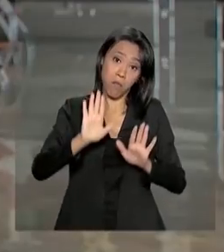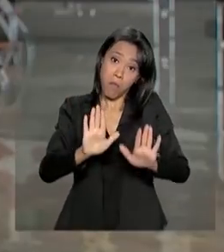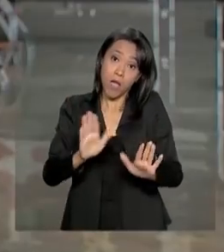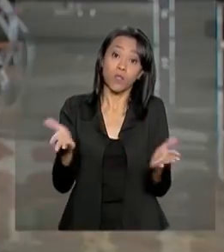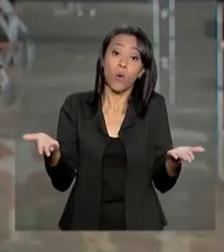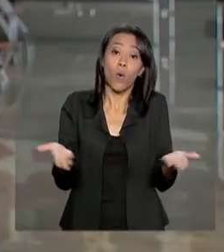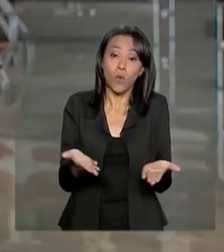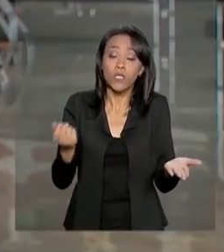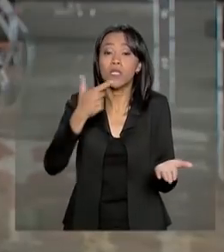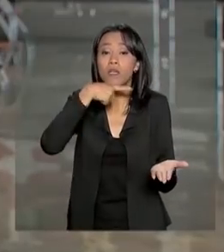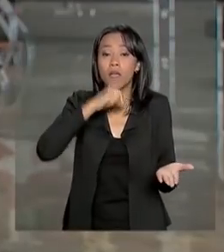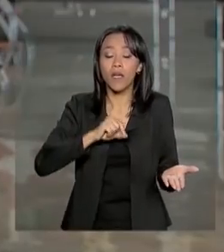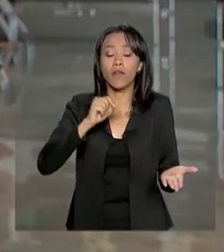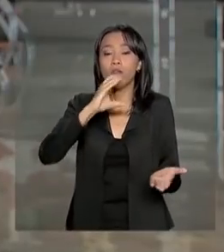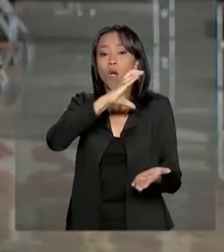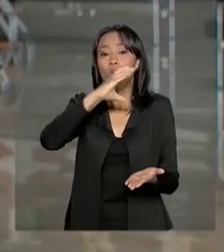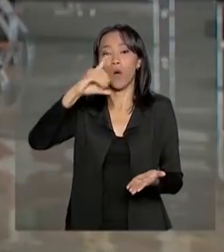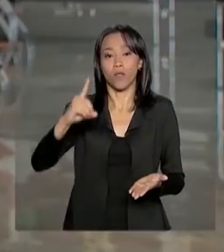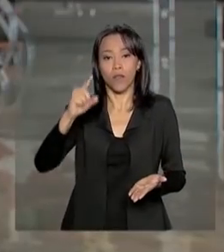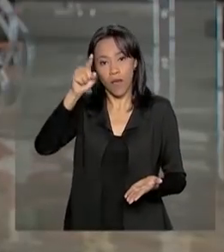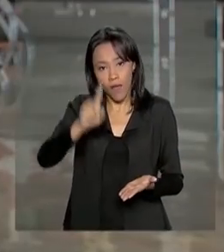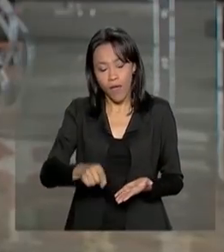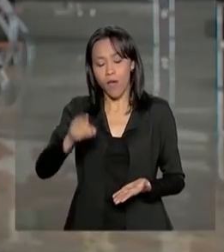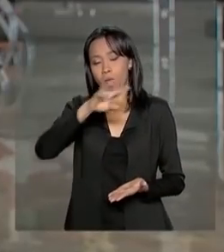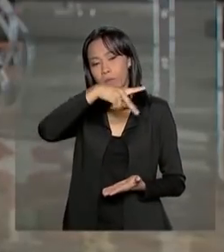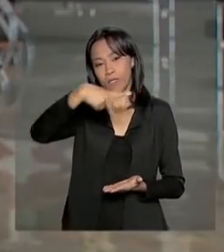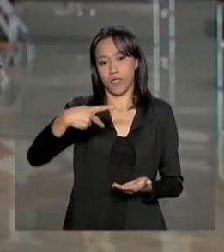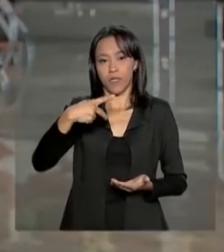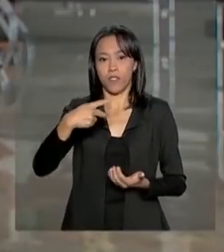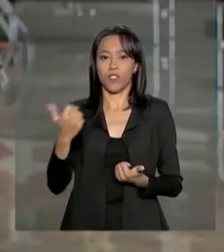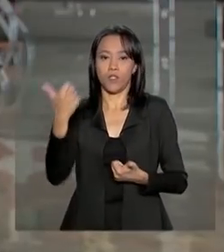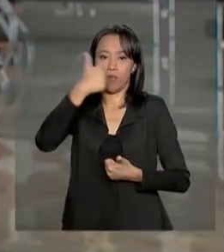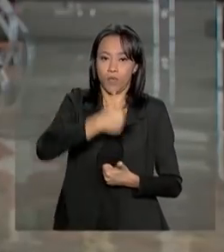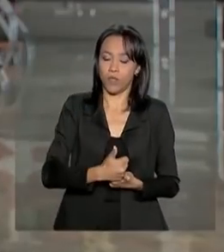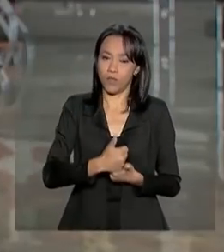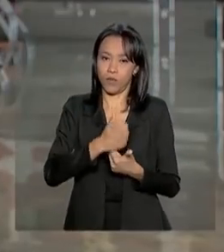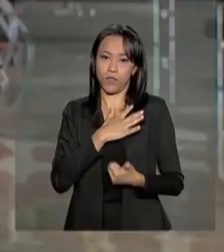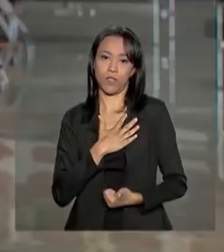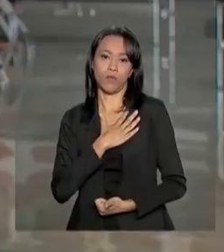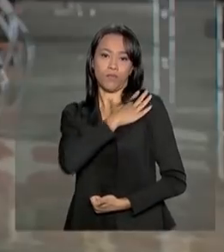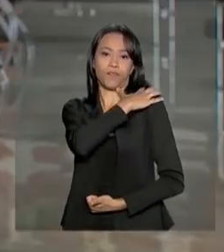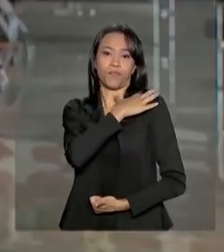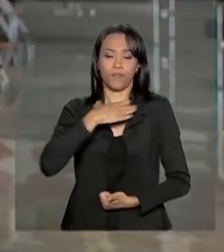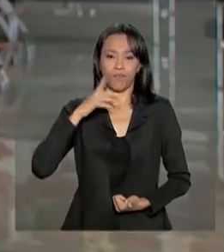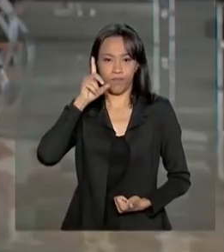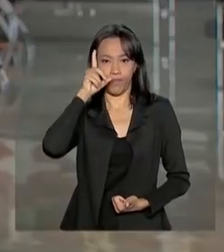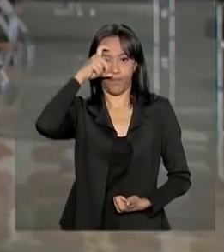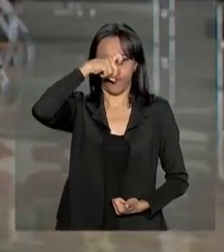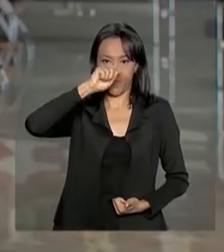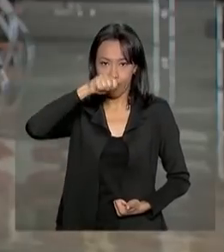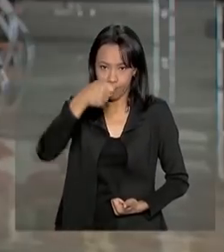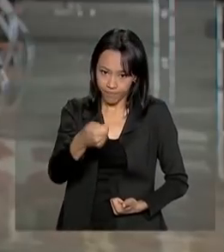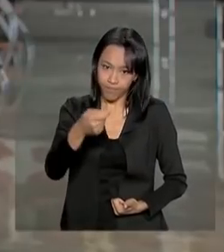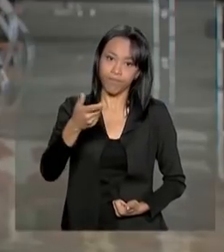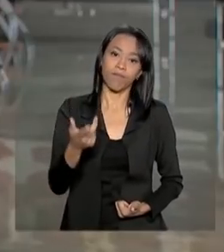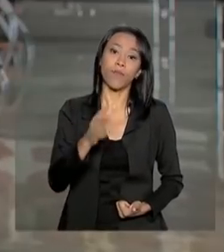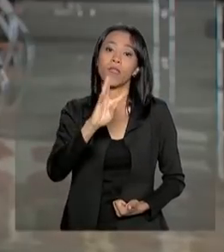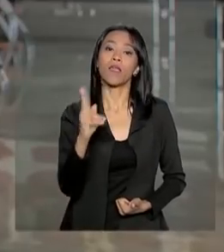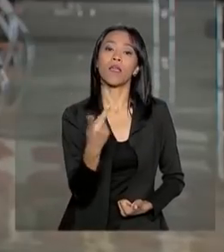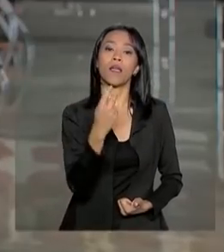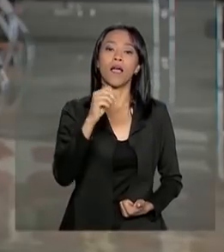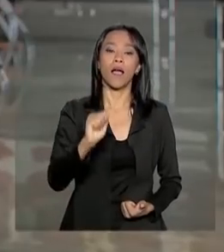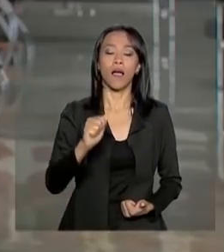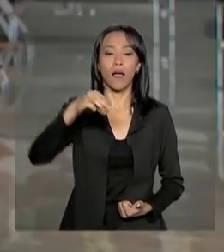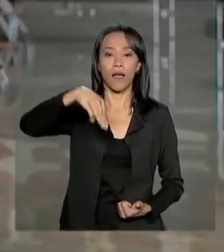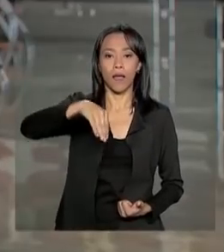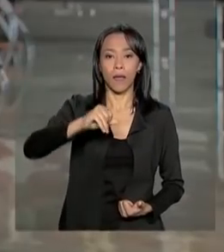quem coordena esse encontro é o presidente em exercício, Hamilton Mourão. Como disse agora há pouquinho o repórter Ricardo Ferraz, o presidente